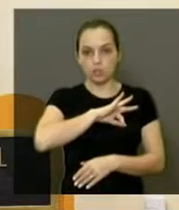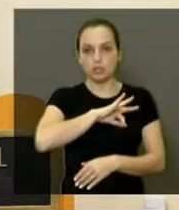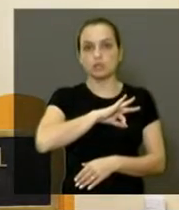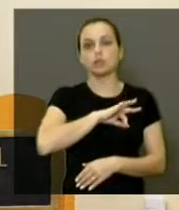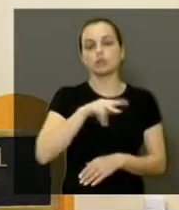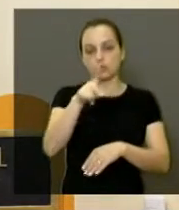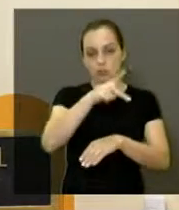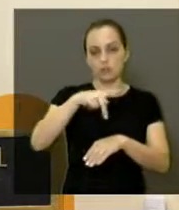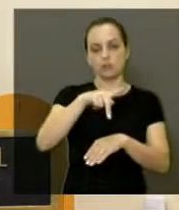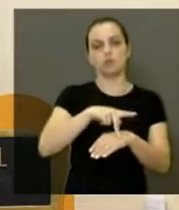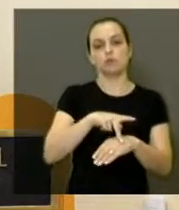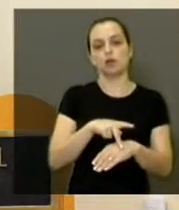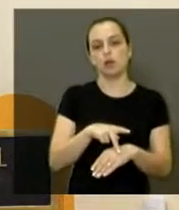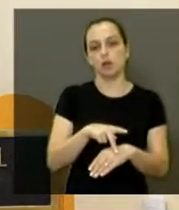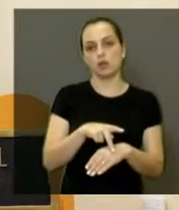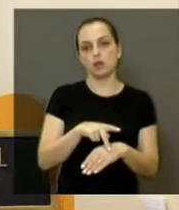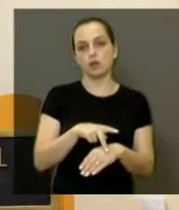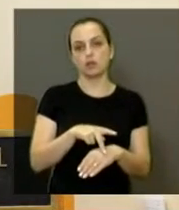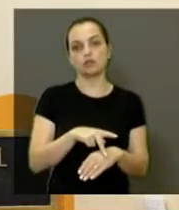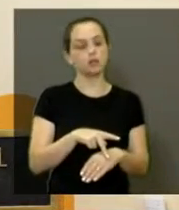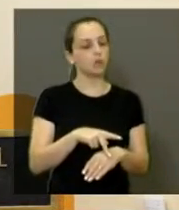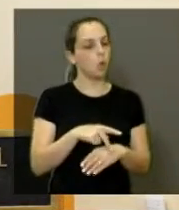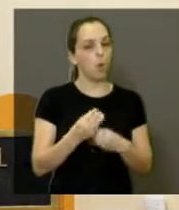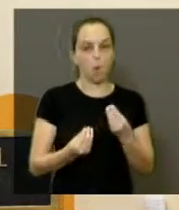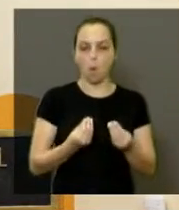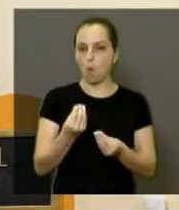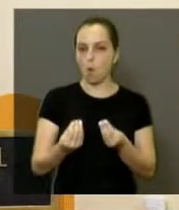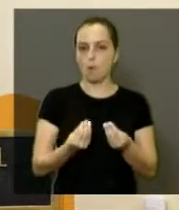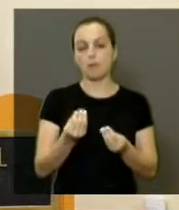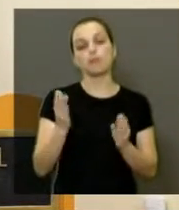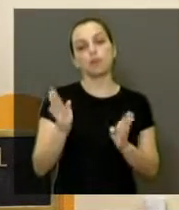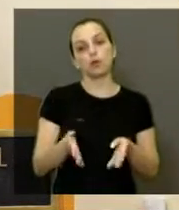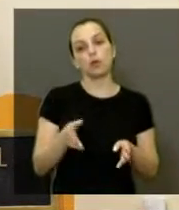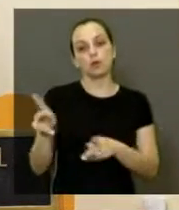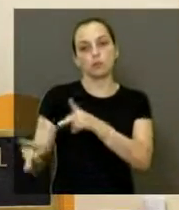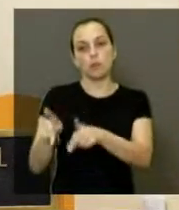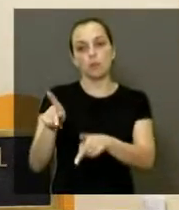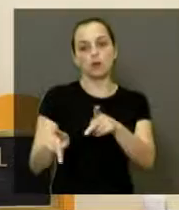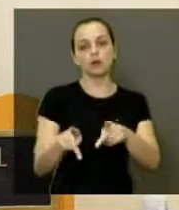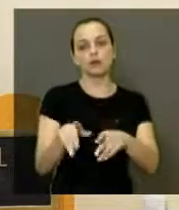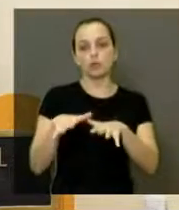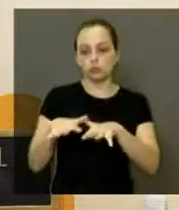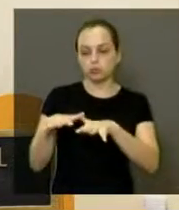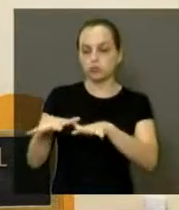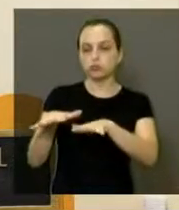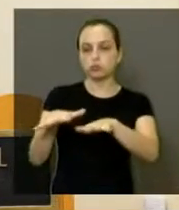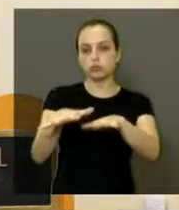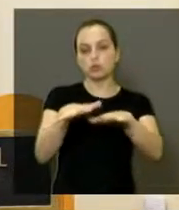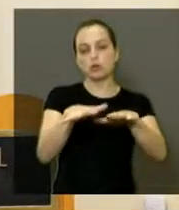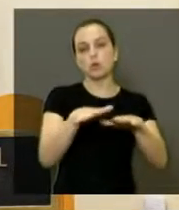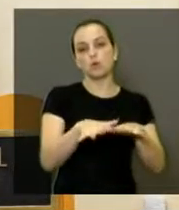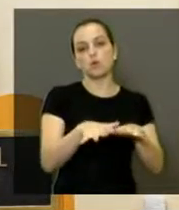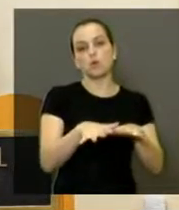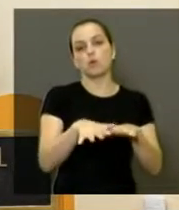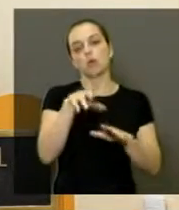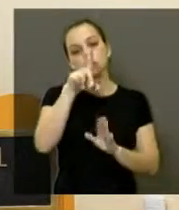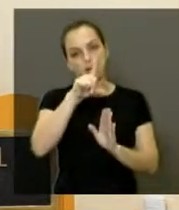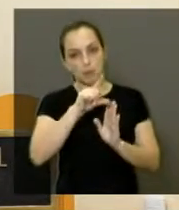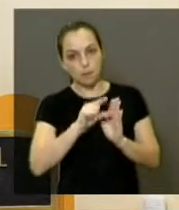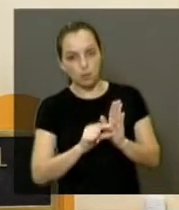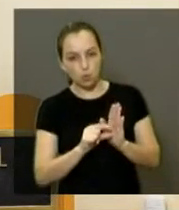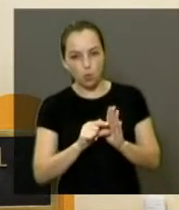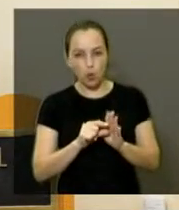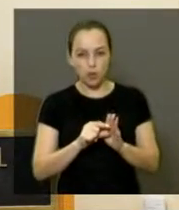país. Não é possível. E hoje a população, qualquer movimento, vão falar, está diminuindo a